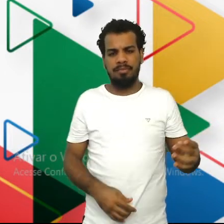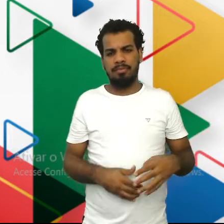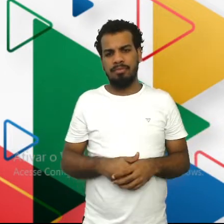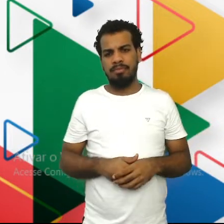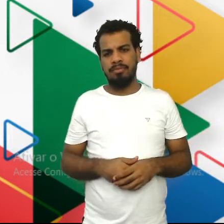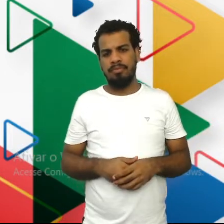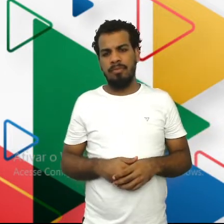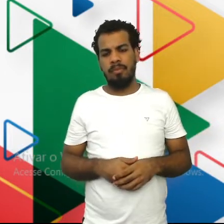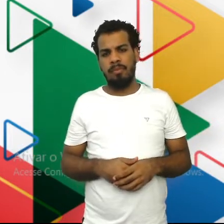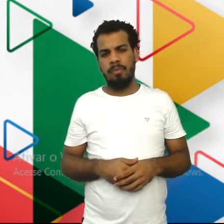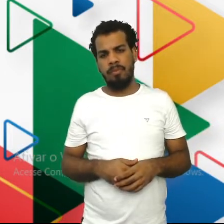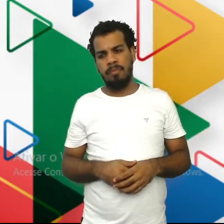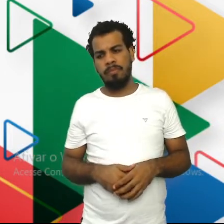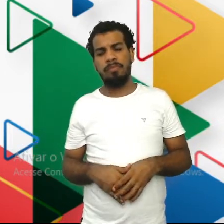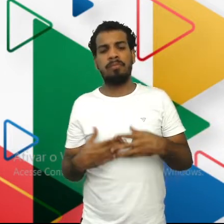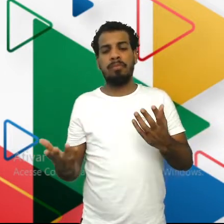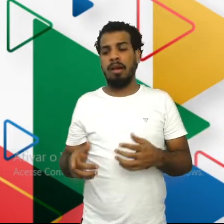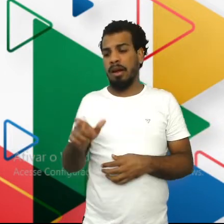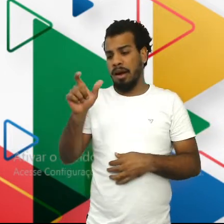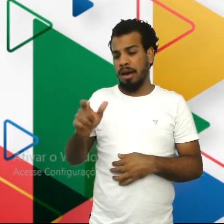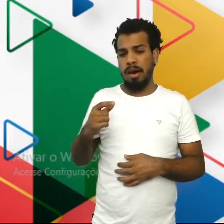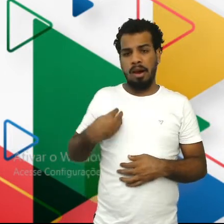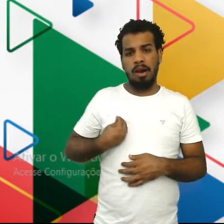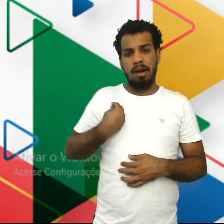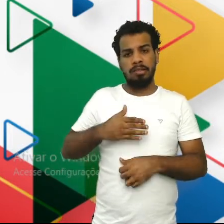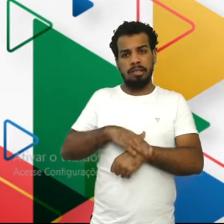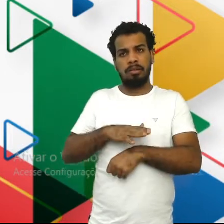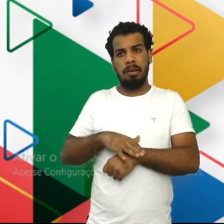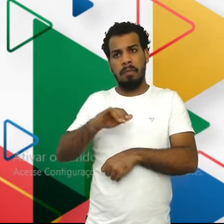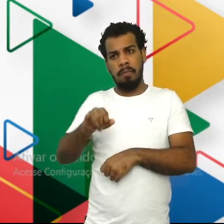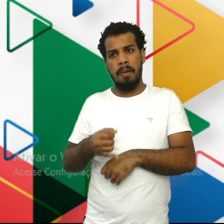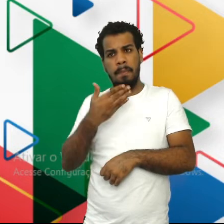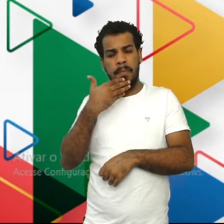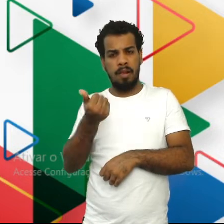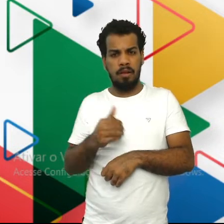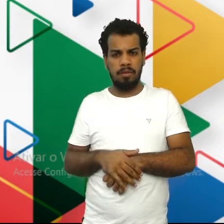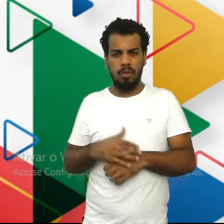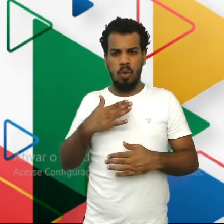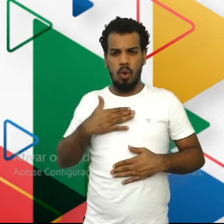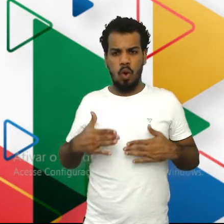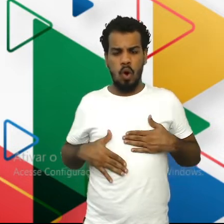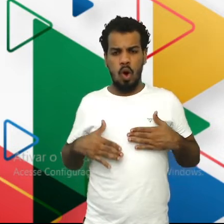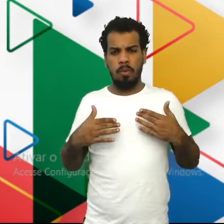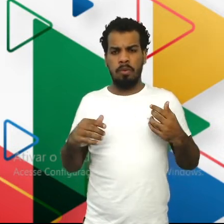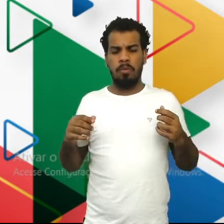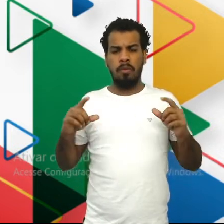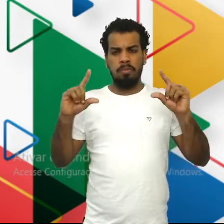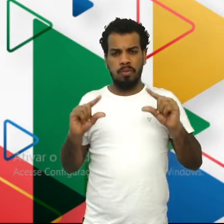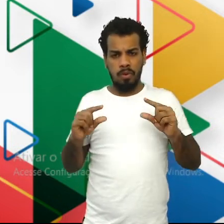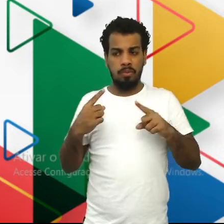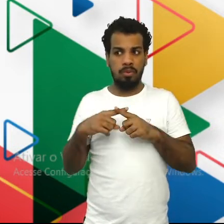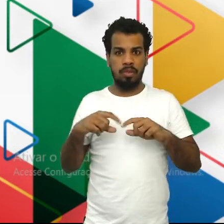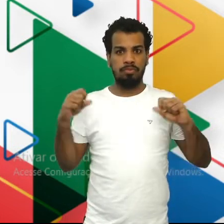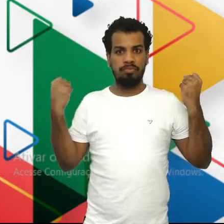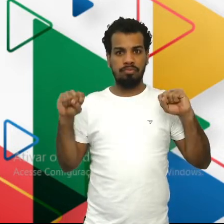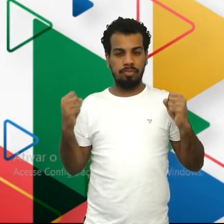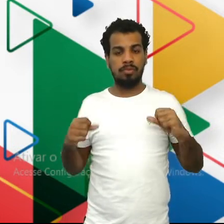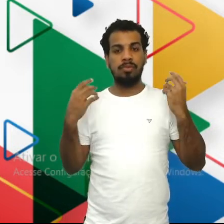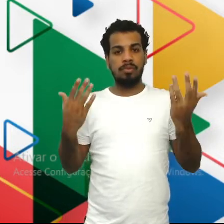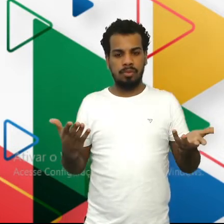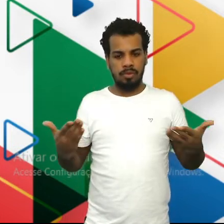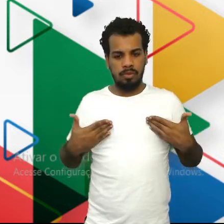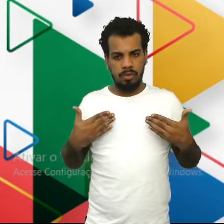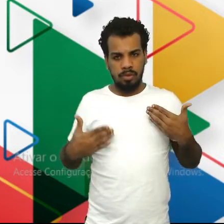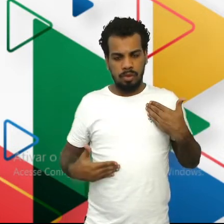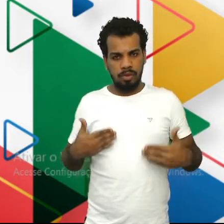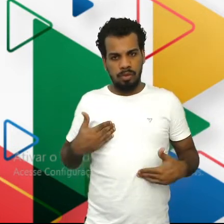enfim, está tendo mais qualidade de vida, consegue aproveitar mais o seu tempo, sente menos dores no corpo, porque ela está fazendo atividade física. Então isso estimula